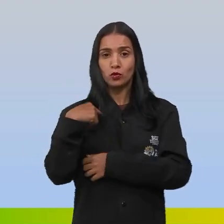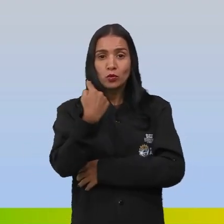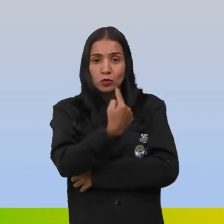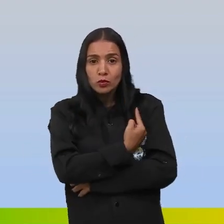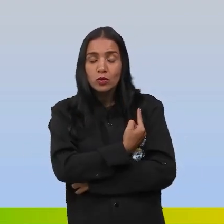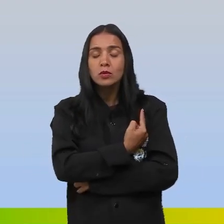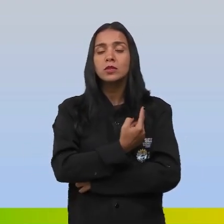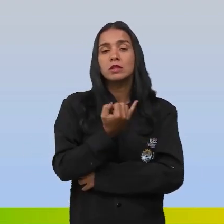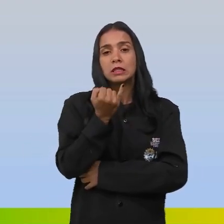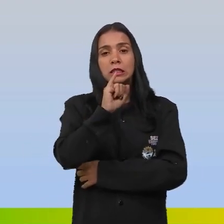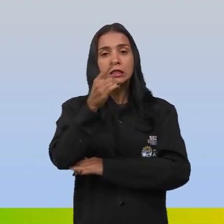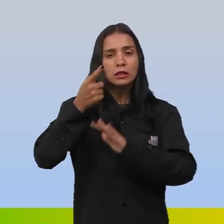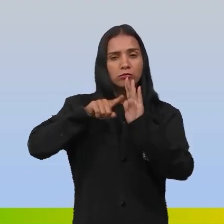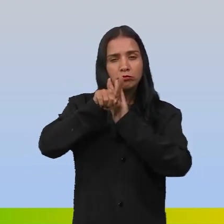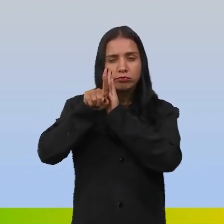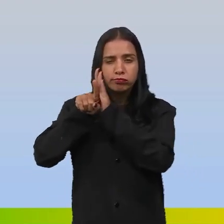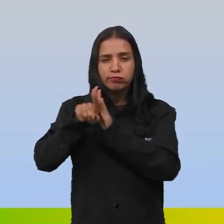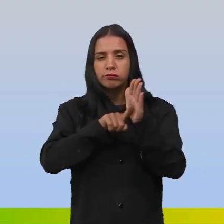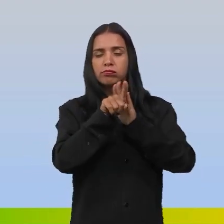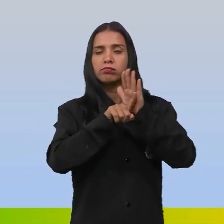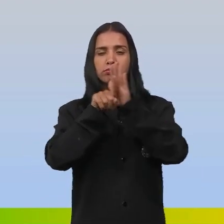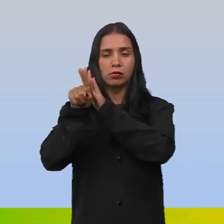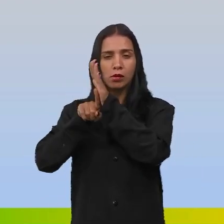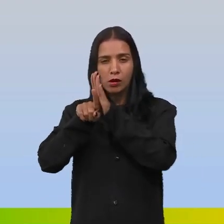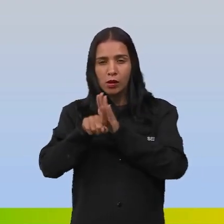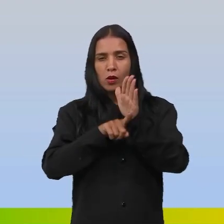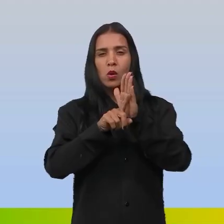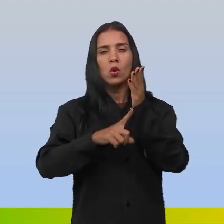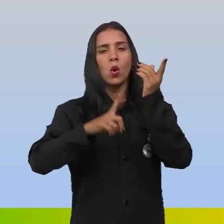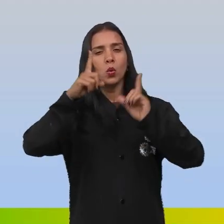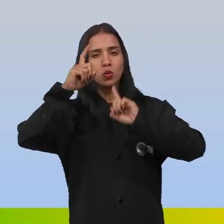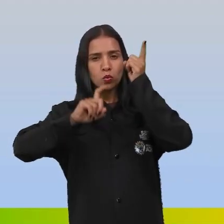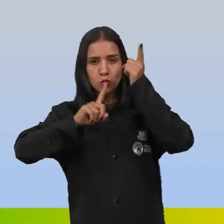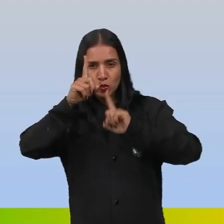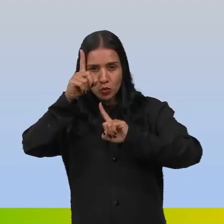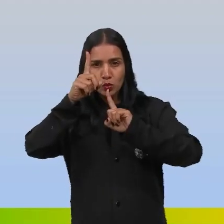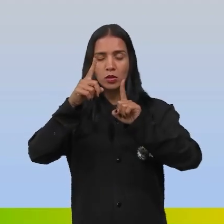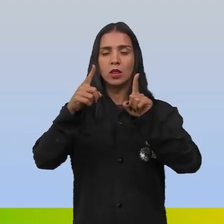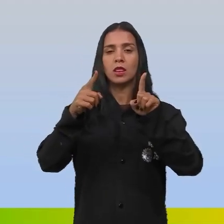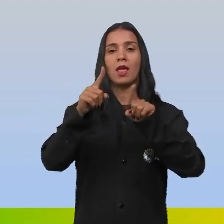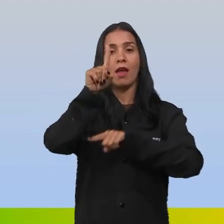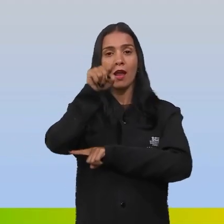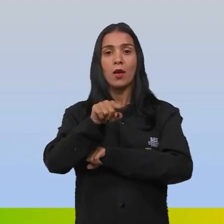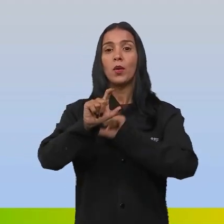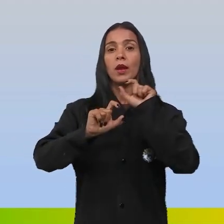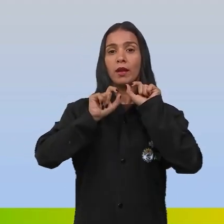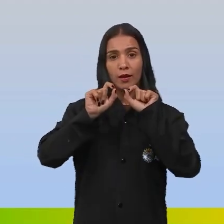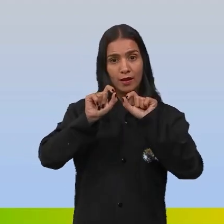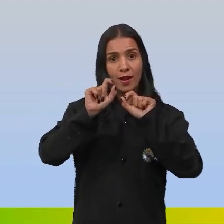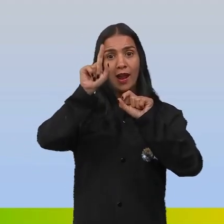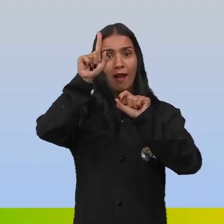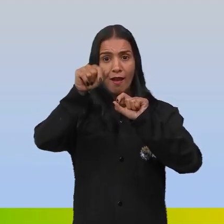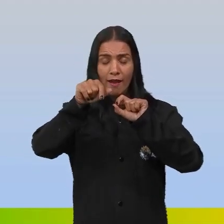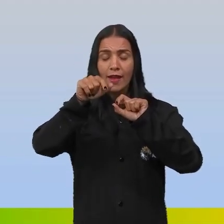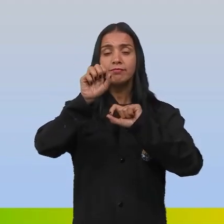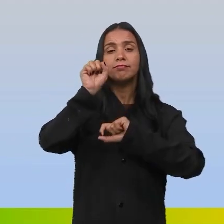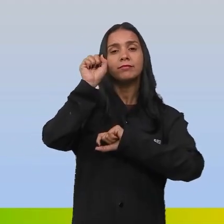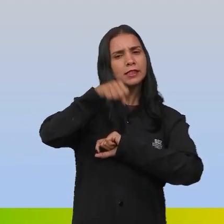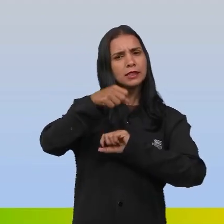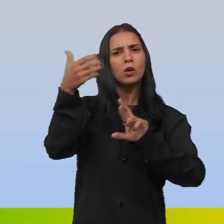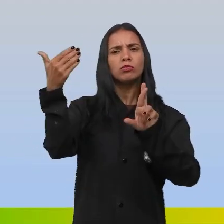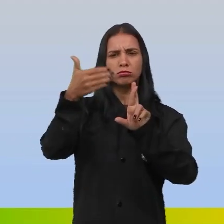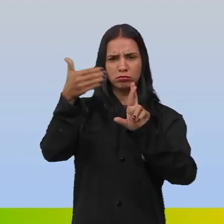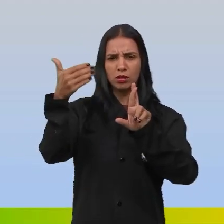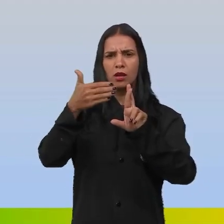bem apurada, ou cada gesto, ele se torna um símbolo mesmo, um